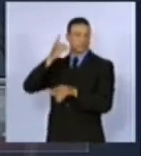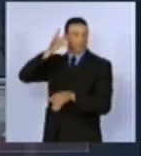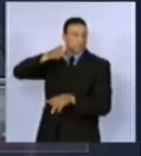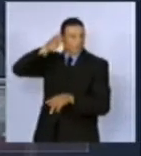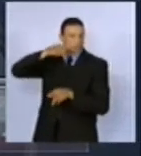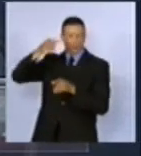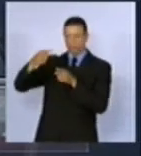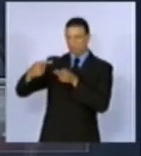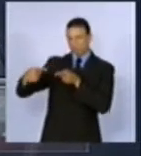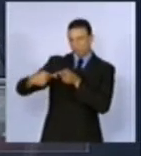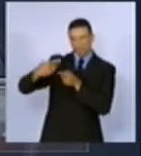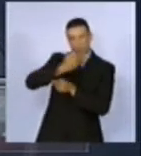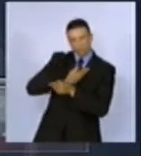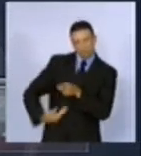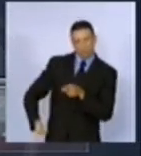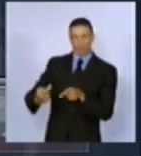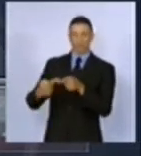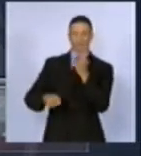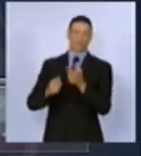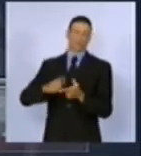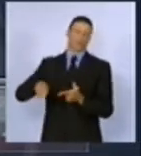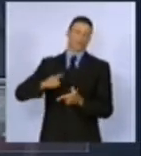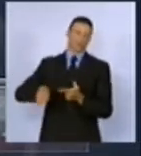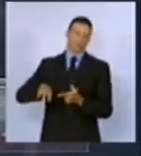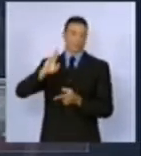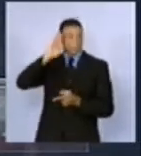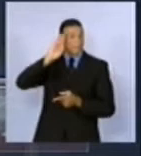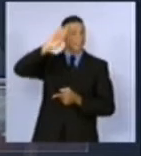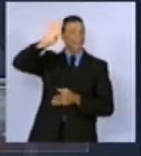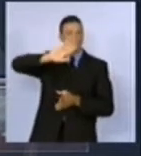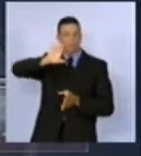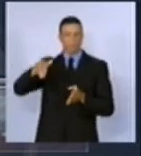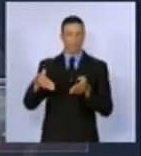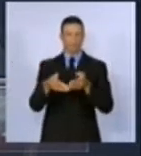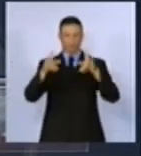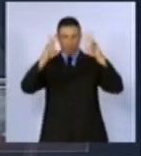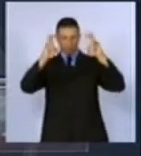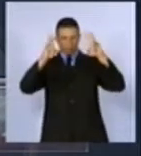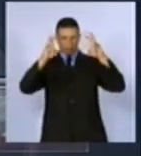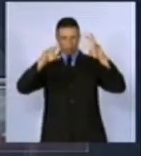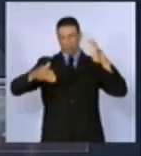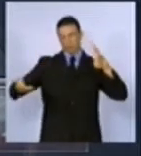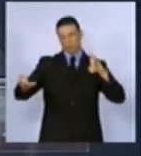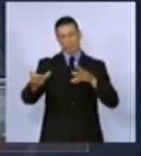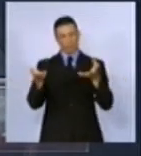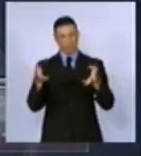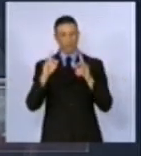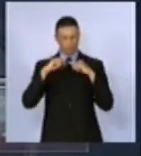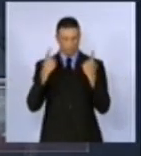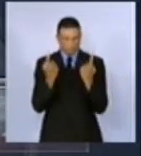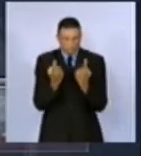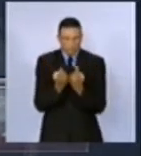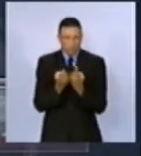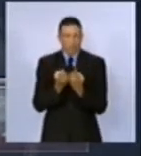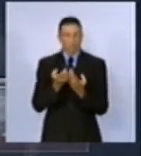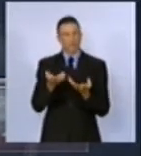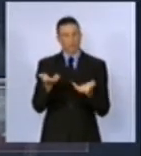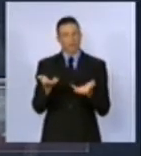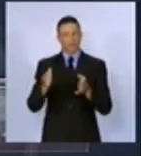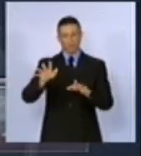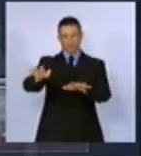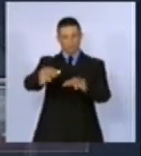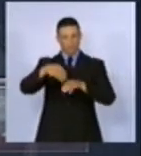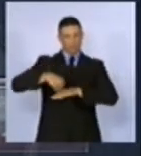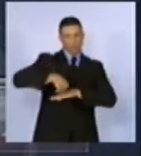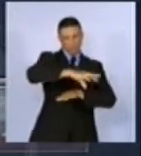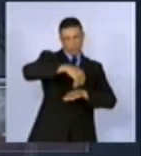políticas públicas e de todos os problemas nós sempre destacamos no que se refere a esse tema específico objeto essa audiência pública já foi trazendo